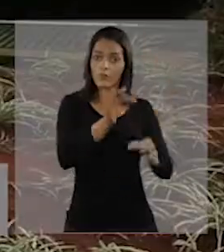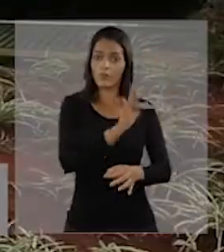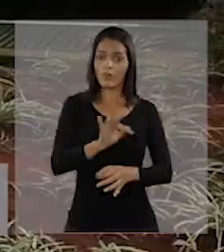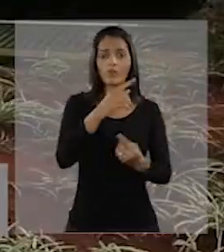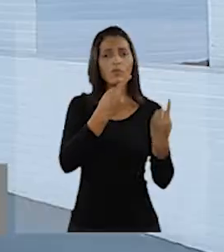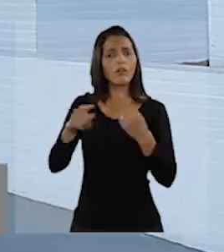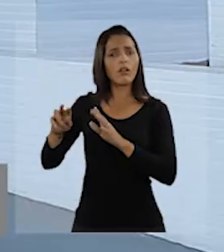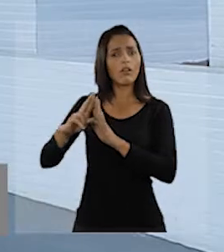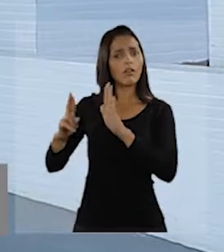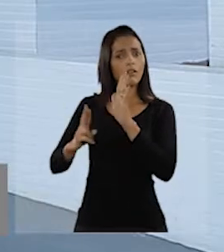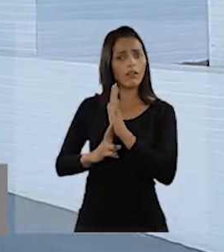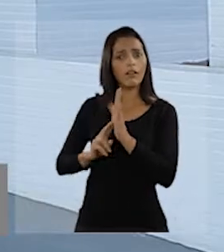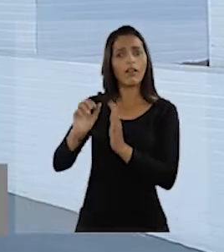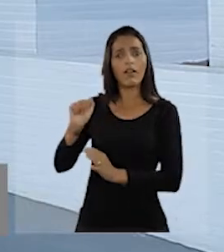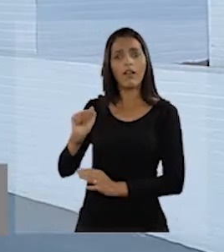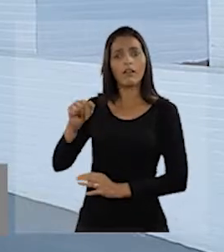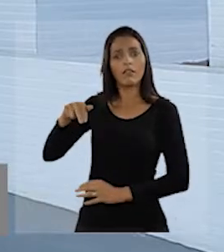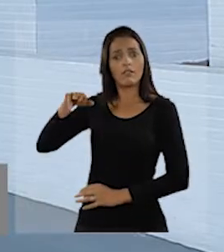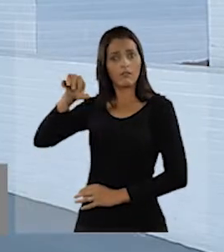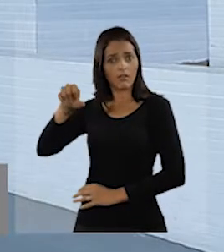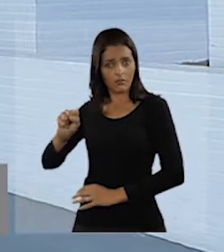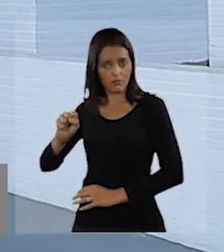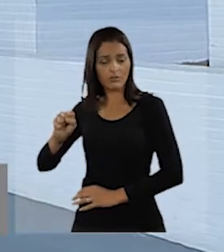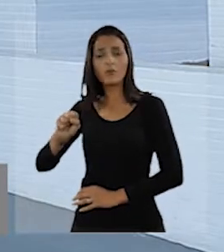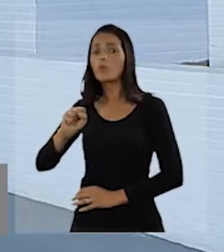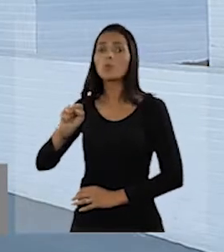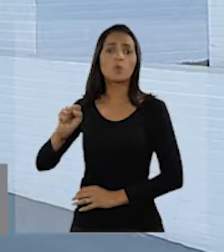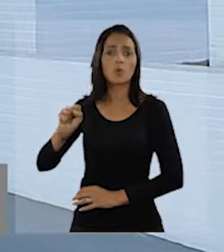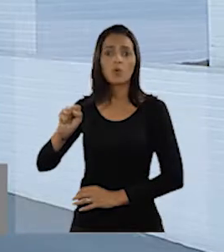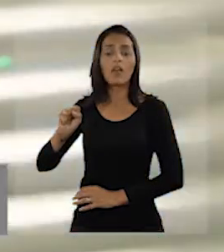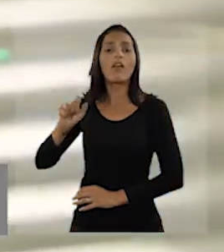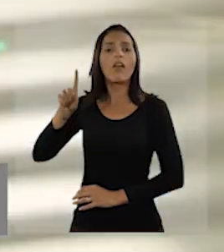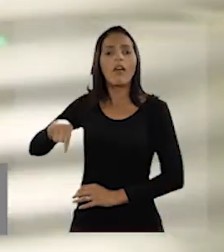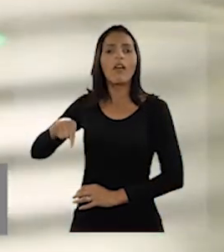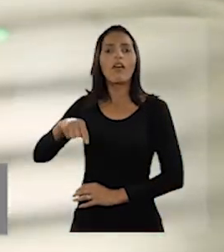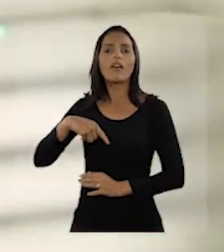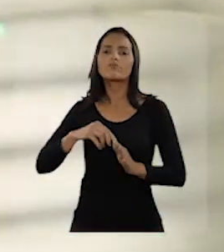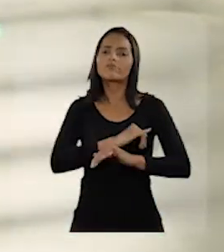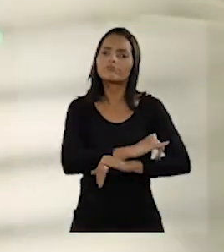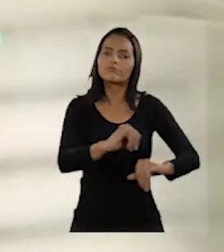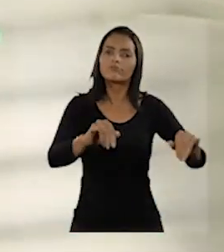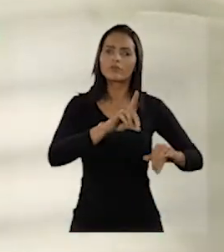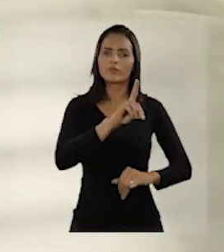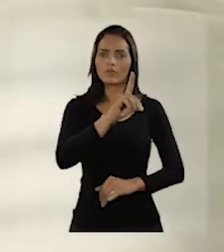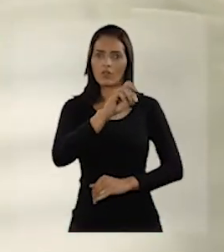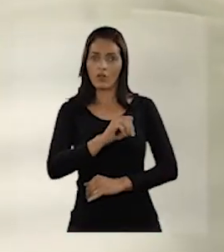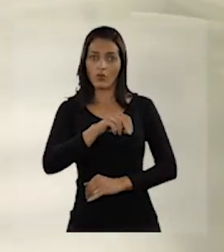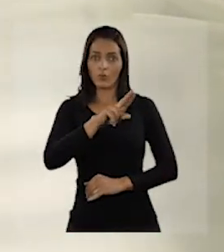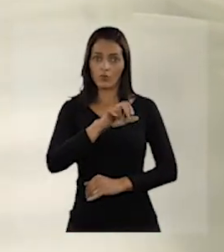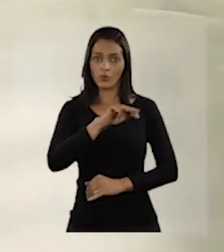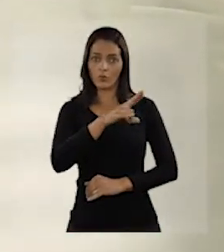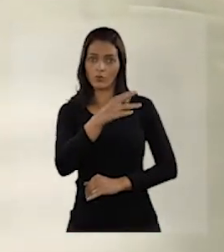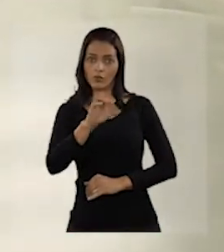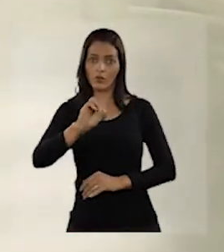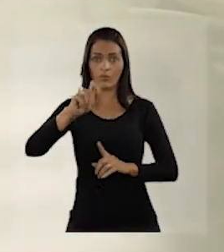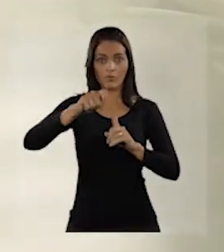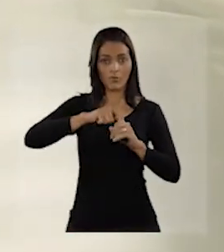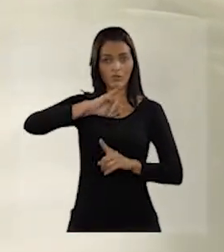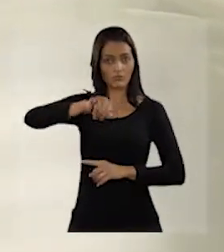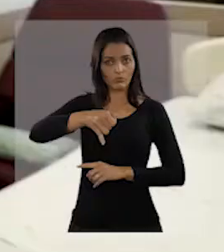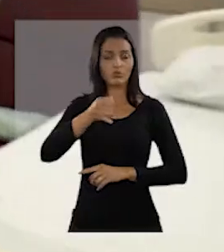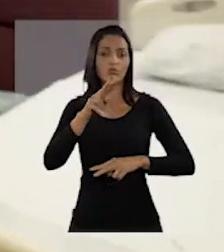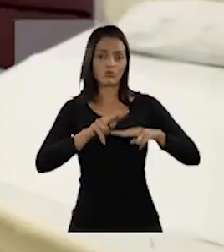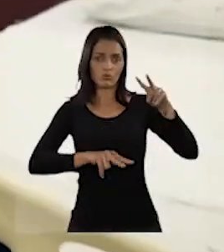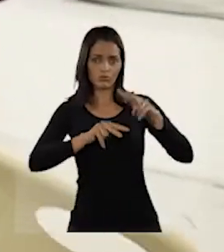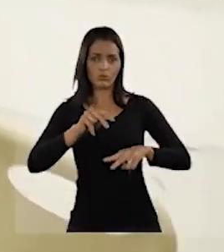Tribunal Federal contra a norma da Agência Nacional de Saúde Suplementar, a ANS, publicada no Diário Oficial da União